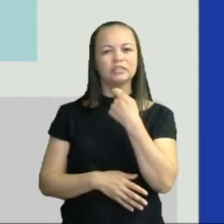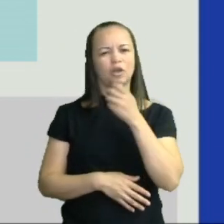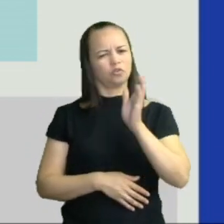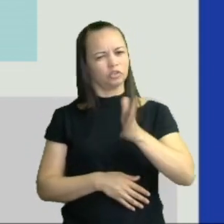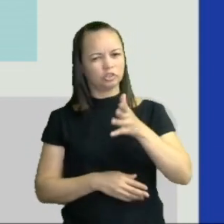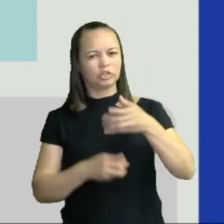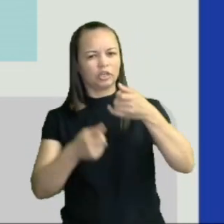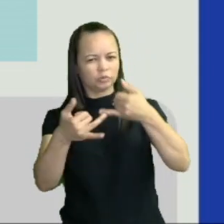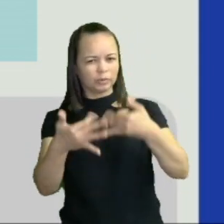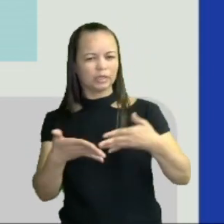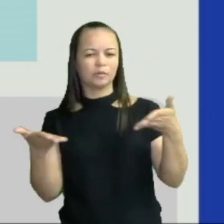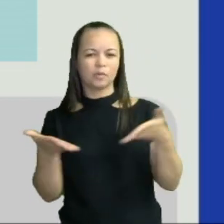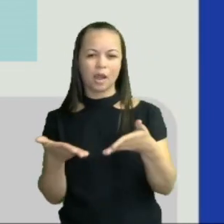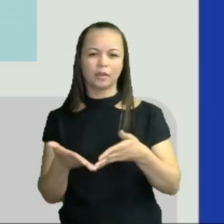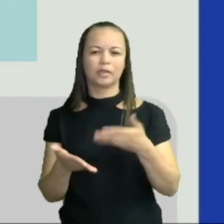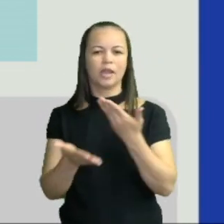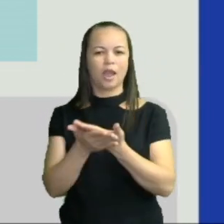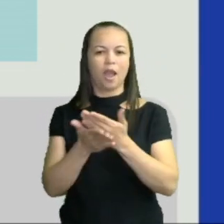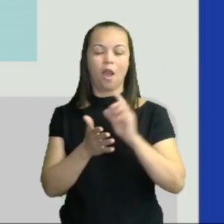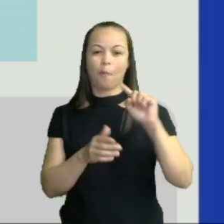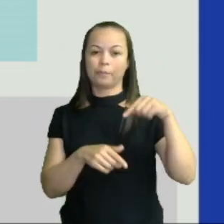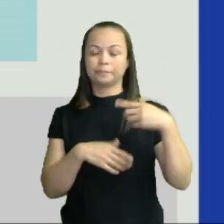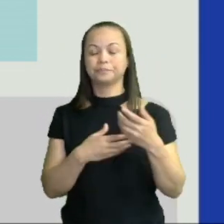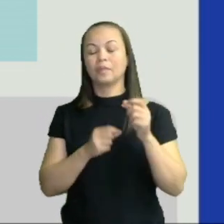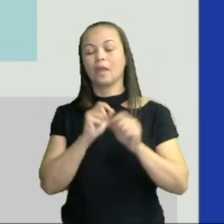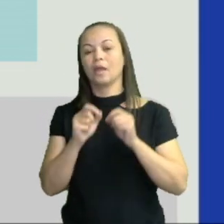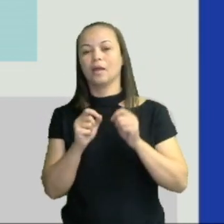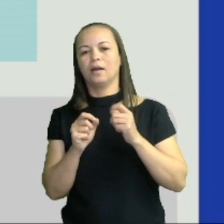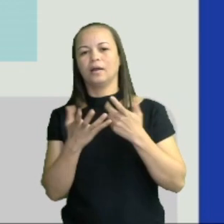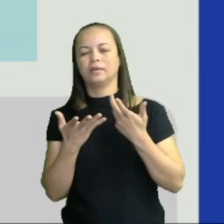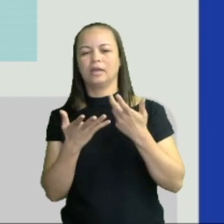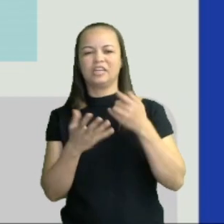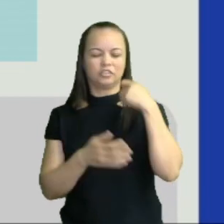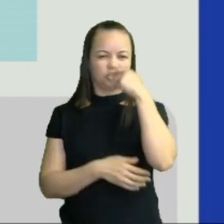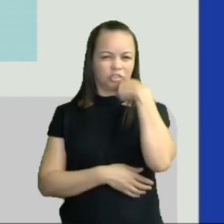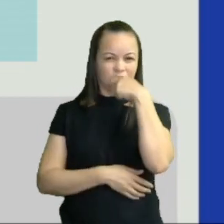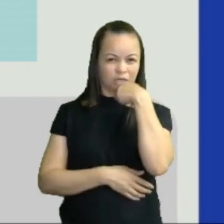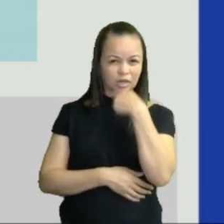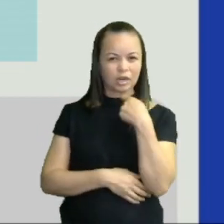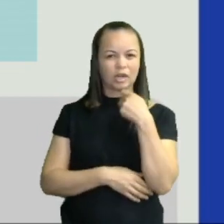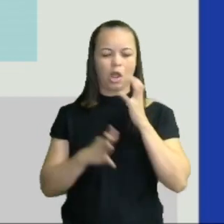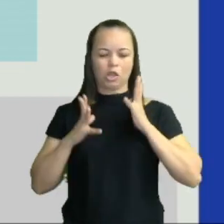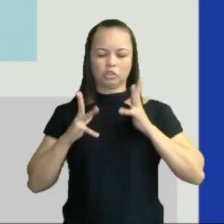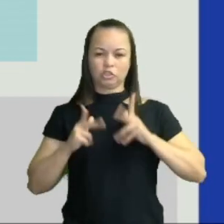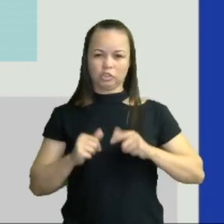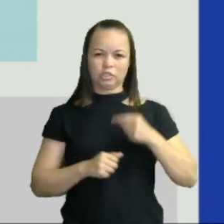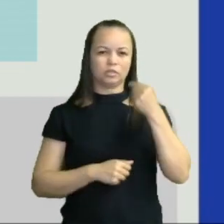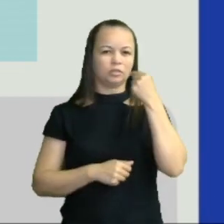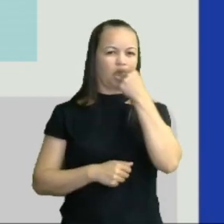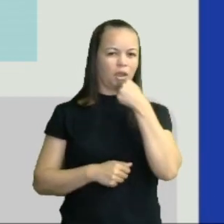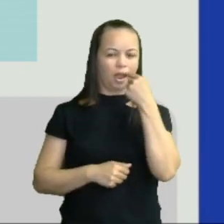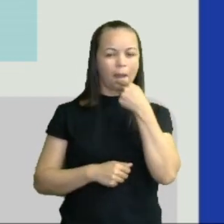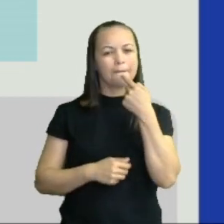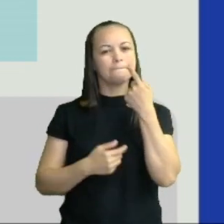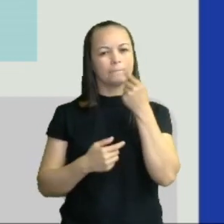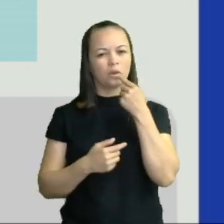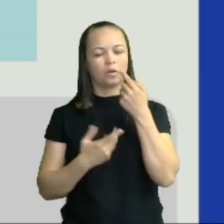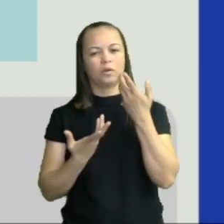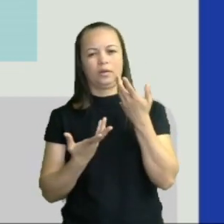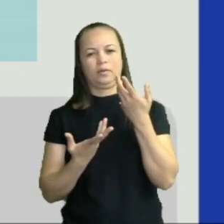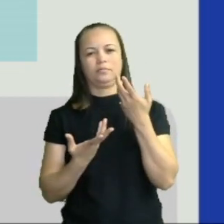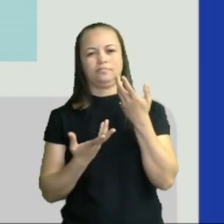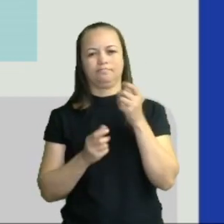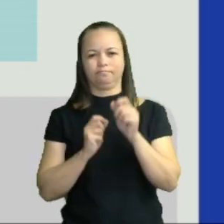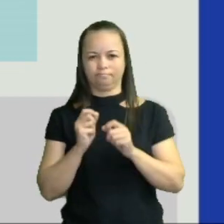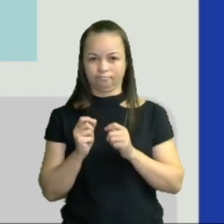tá? A escovação ela é muito importante para manter a higiene bucal, isso mesmo, a higiene da